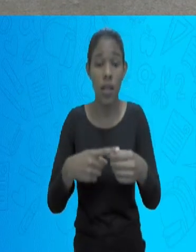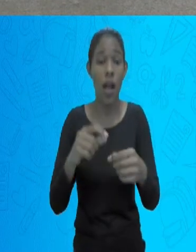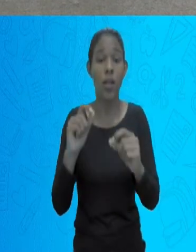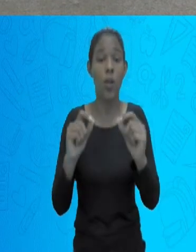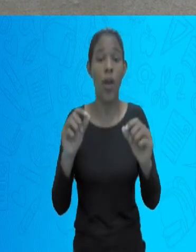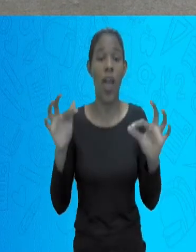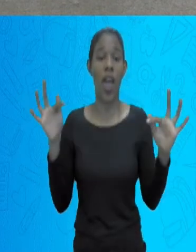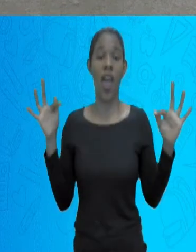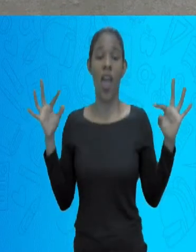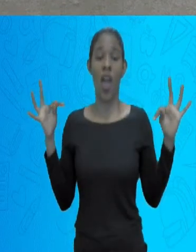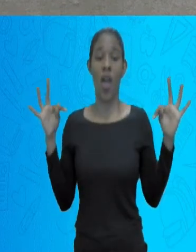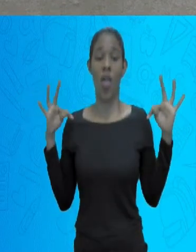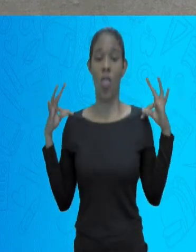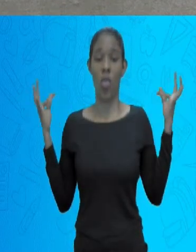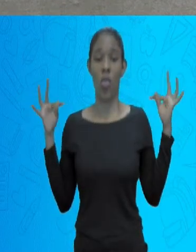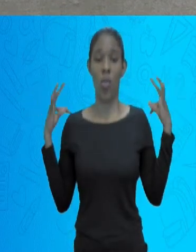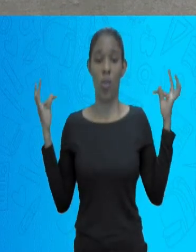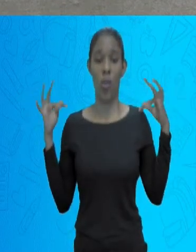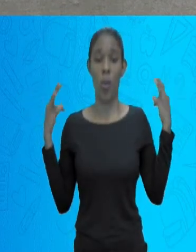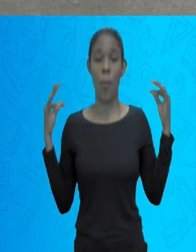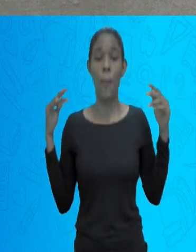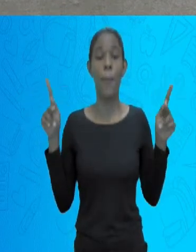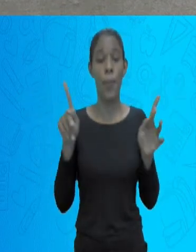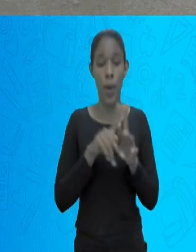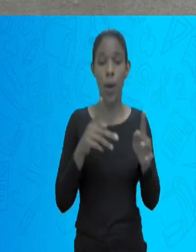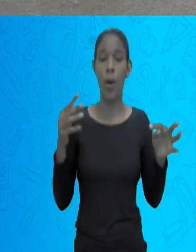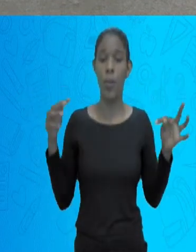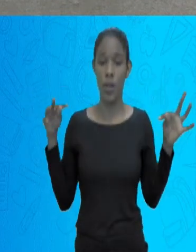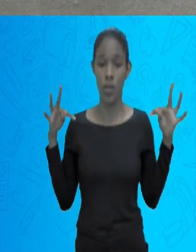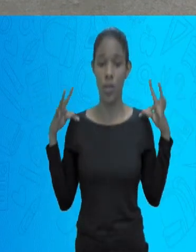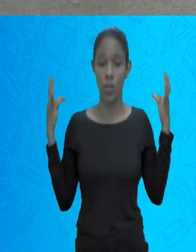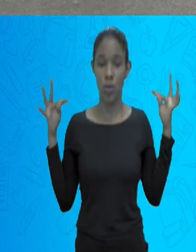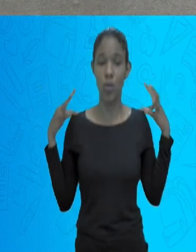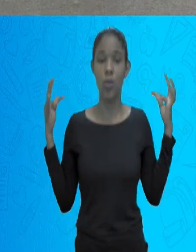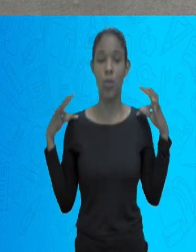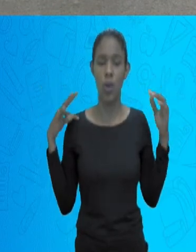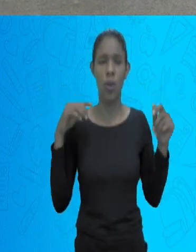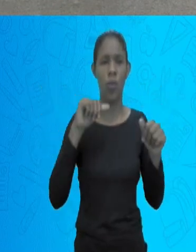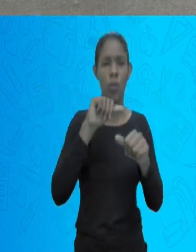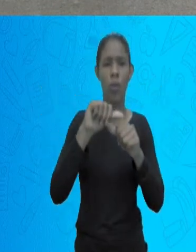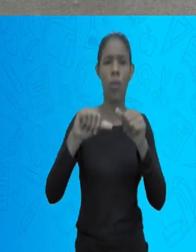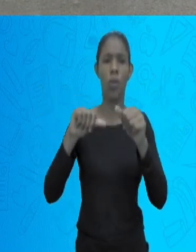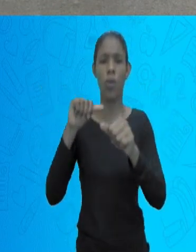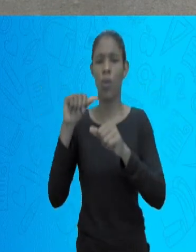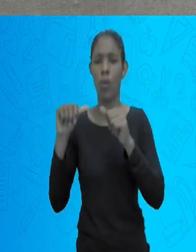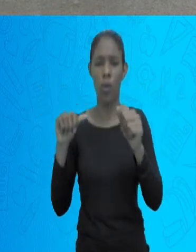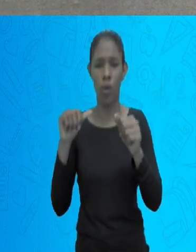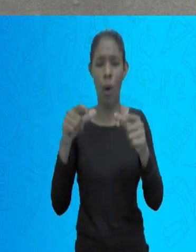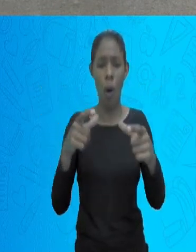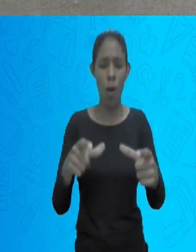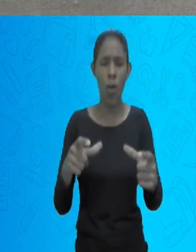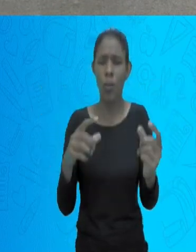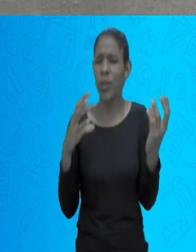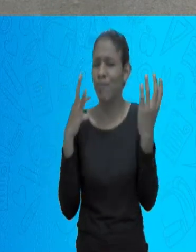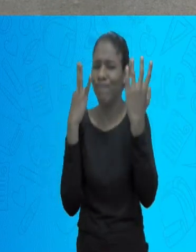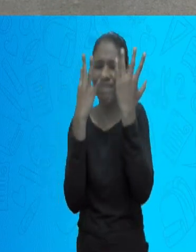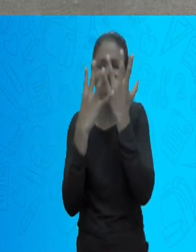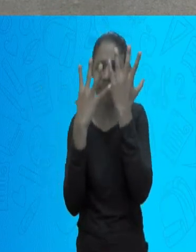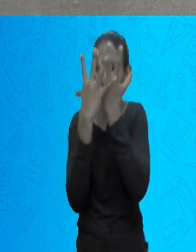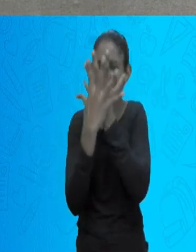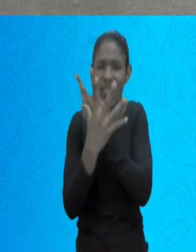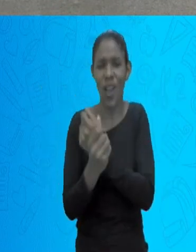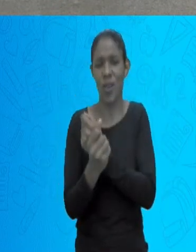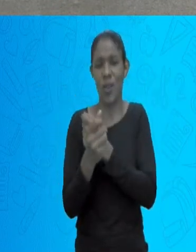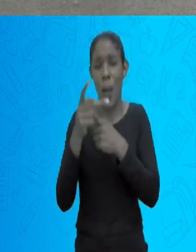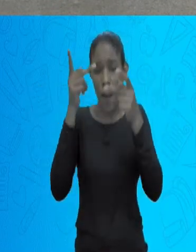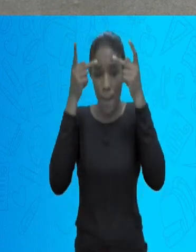de uma forma bela. Ele usou de forma inteligente essa transformação da natureza. Observe a